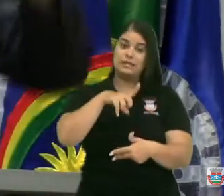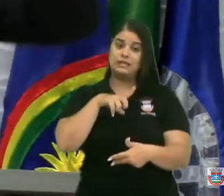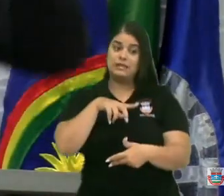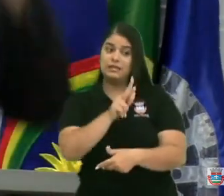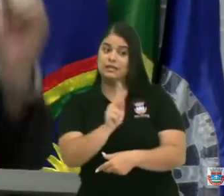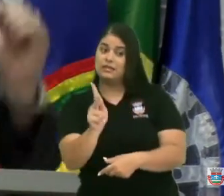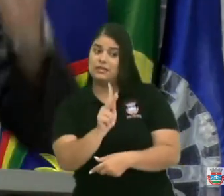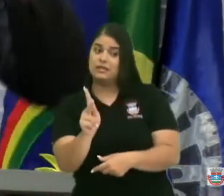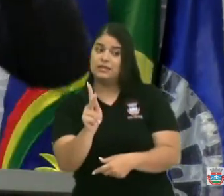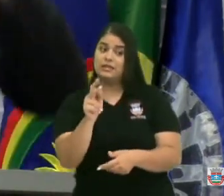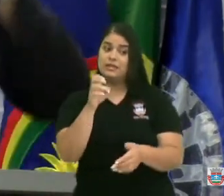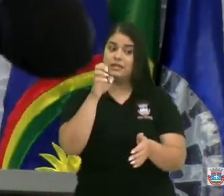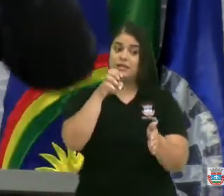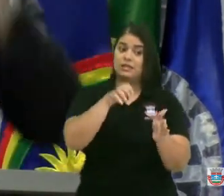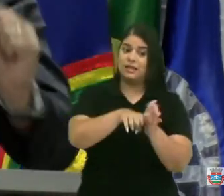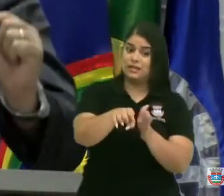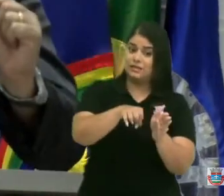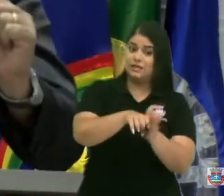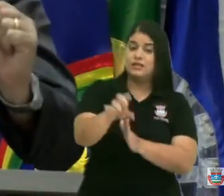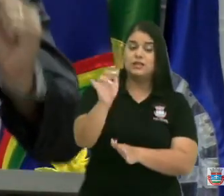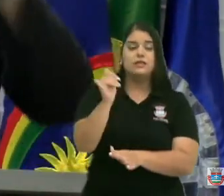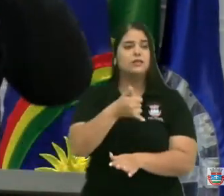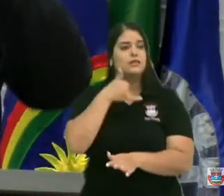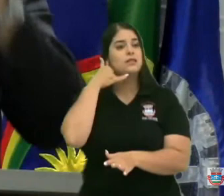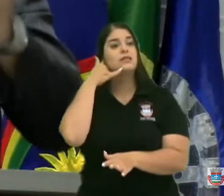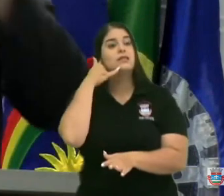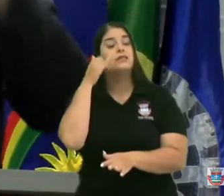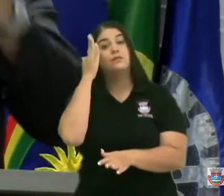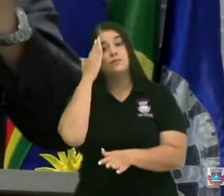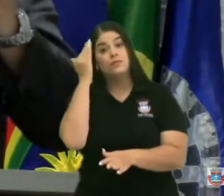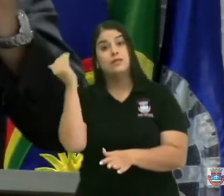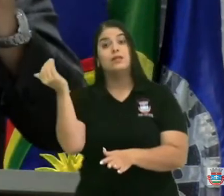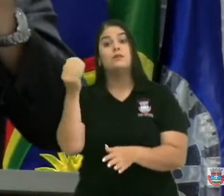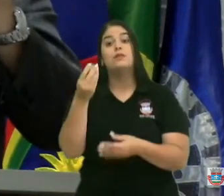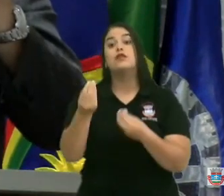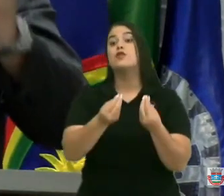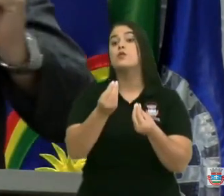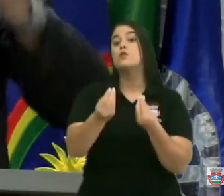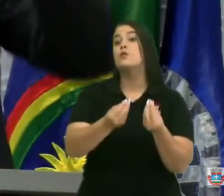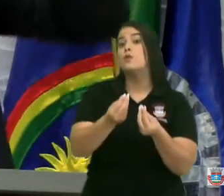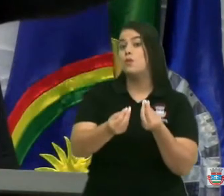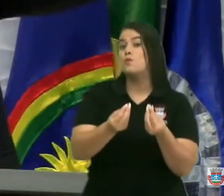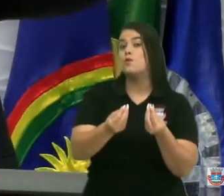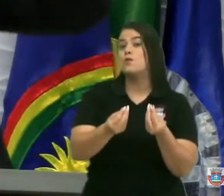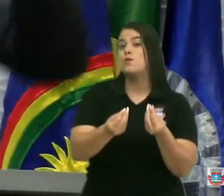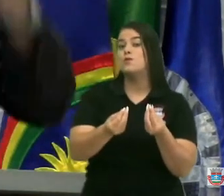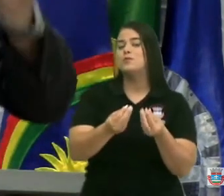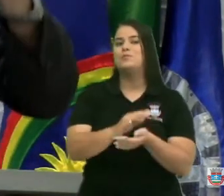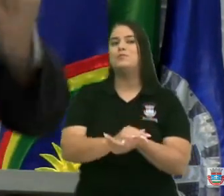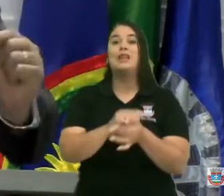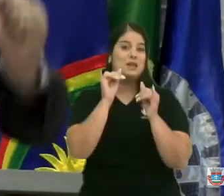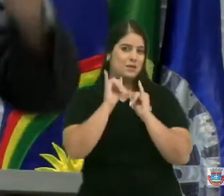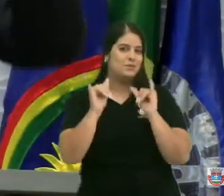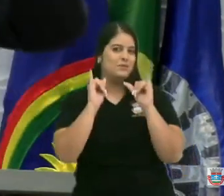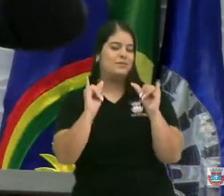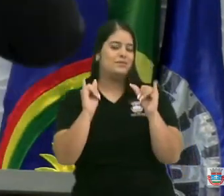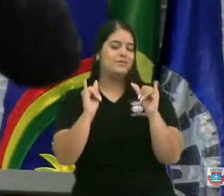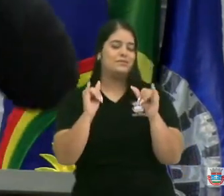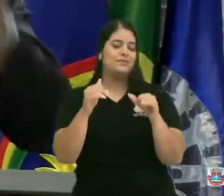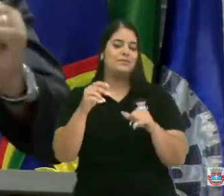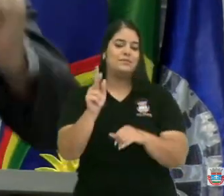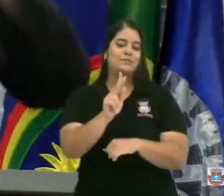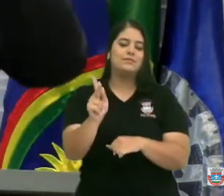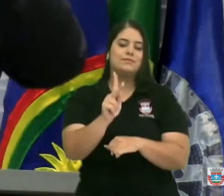professor concursado que ligou para mim para saber o trâmite. Eu disse ao professor concursado,